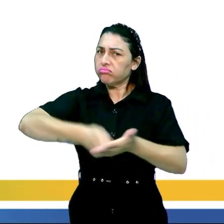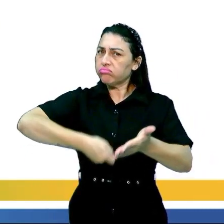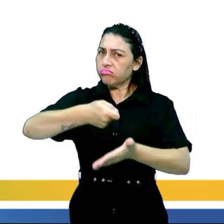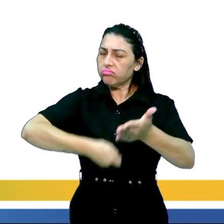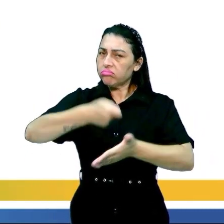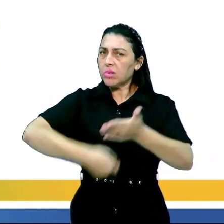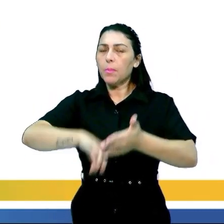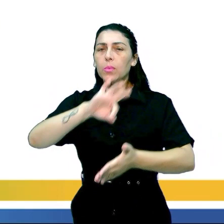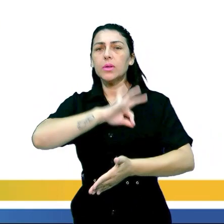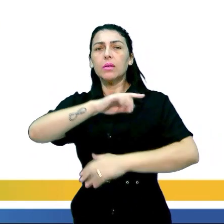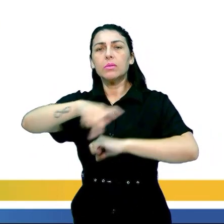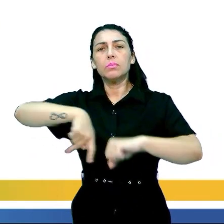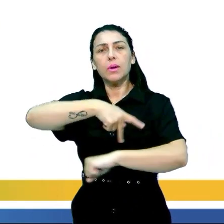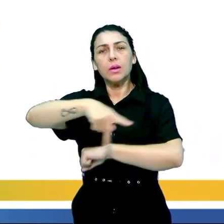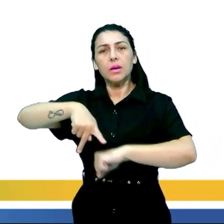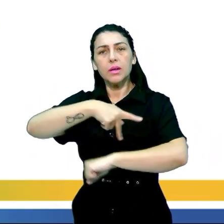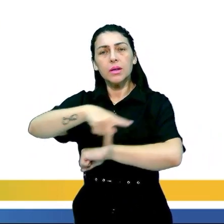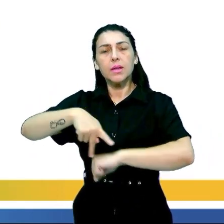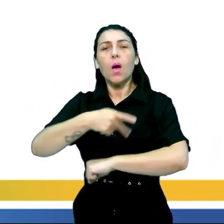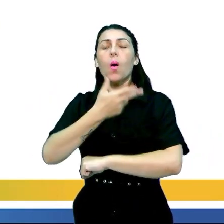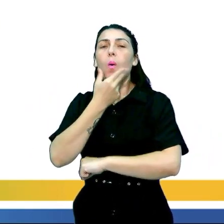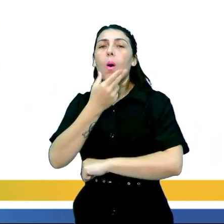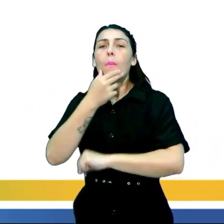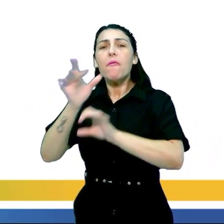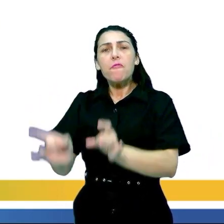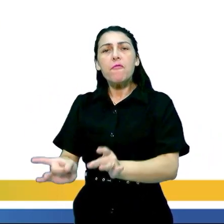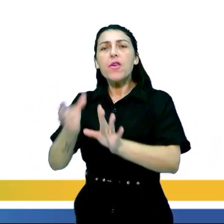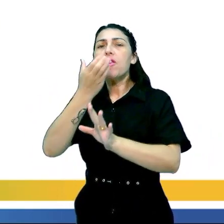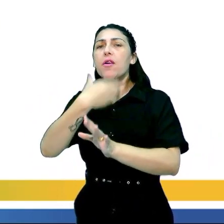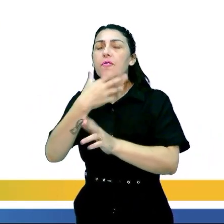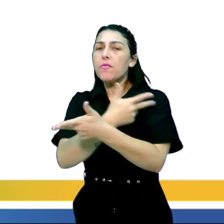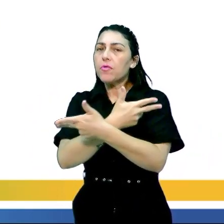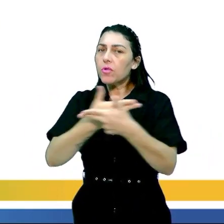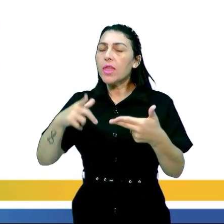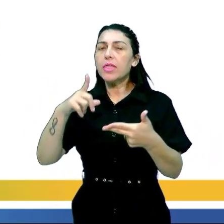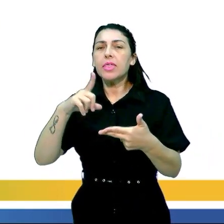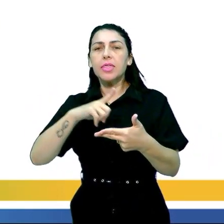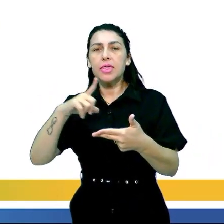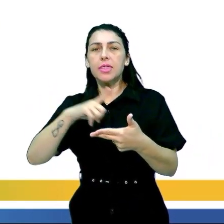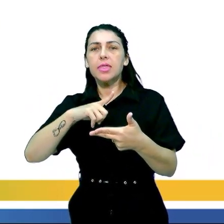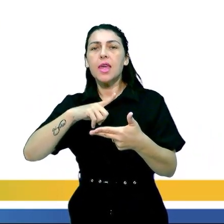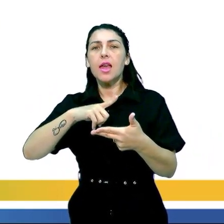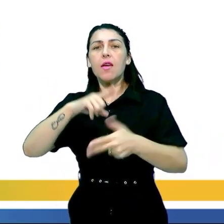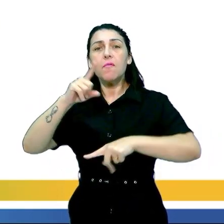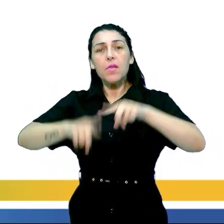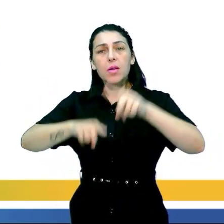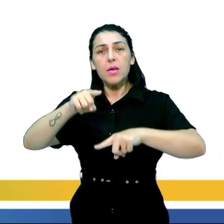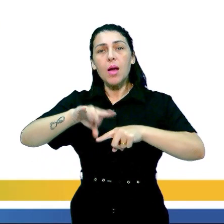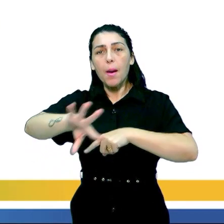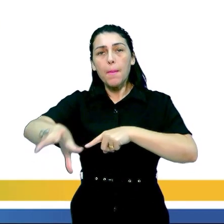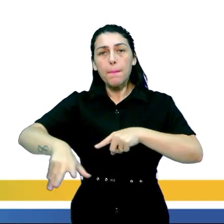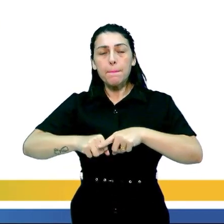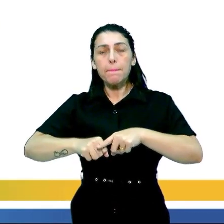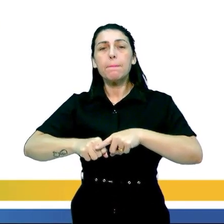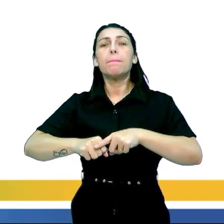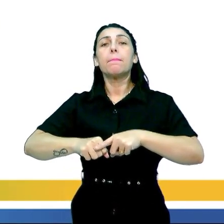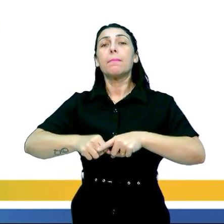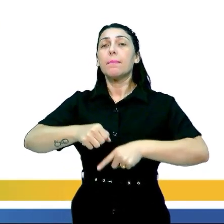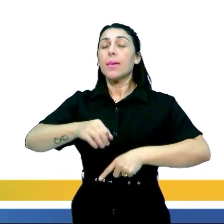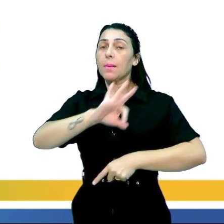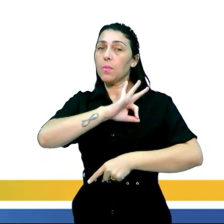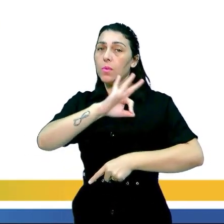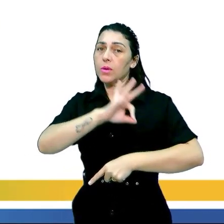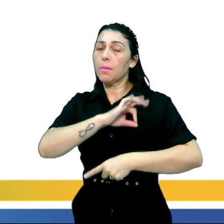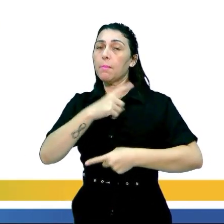repressão policial do país. Mohamed era vendedor de frutas e teve sua mercadoria confiscada pelas